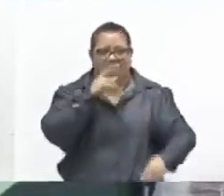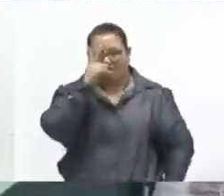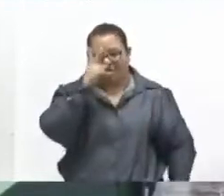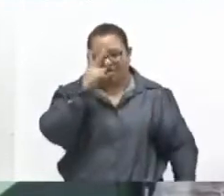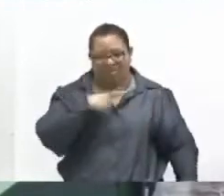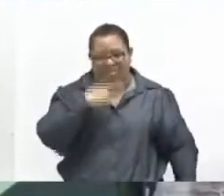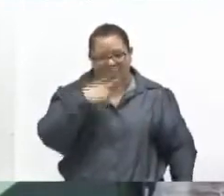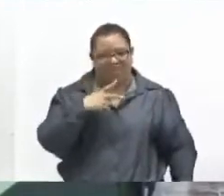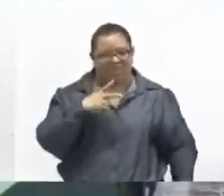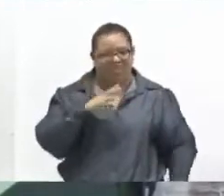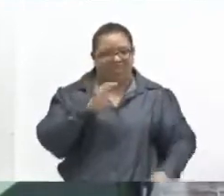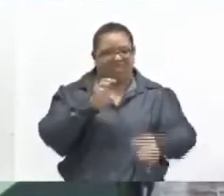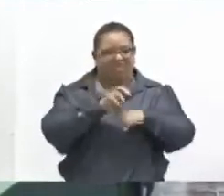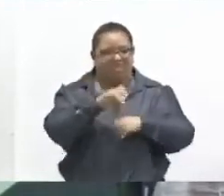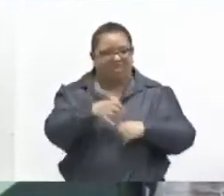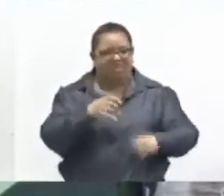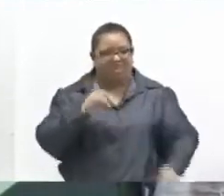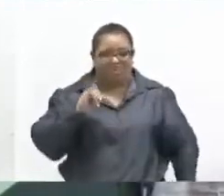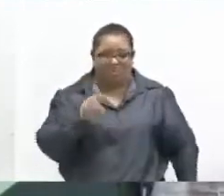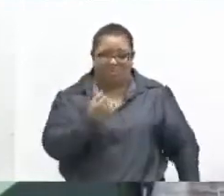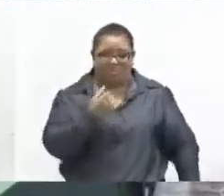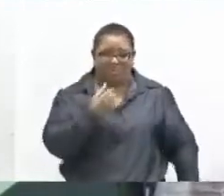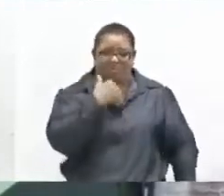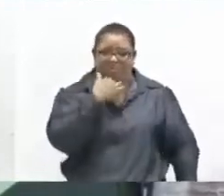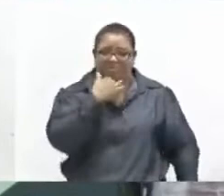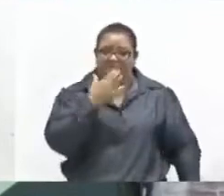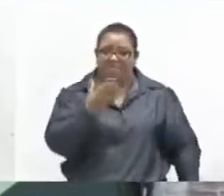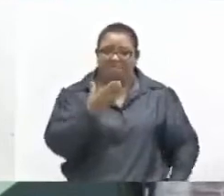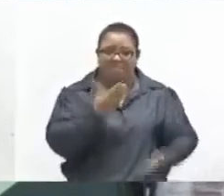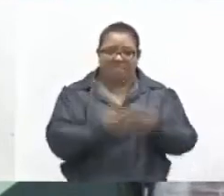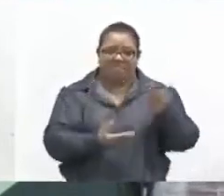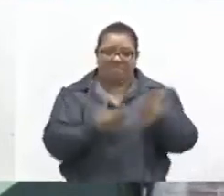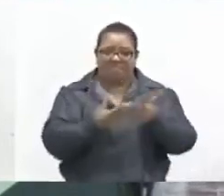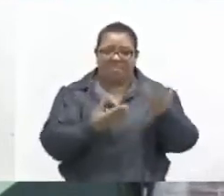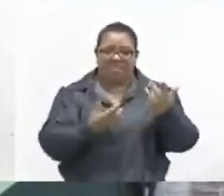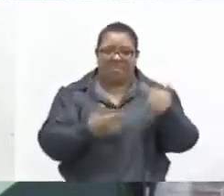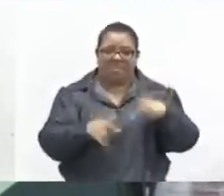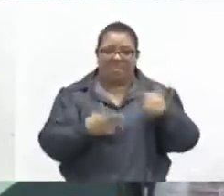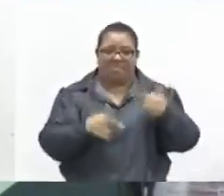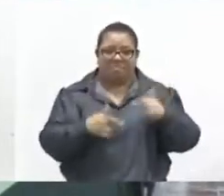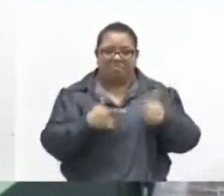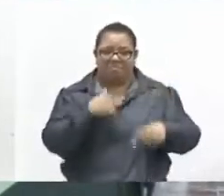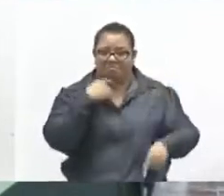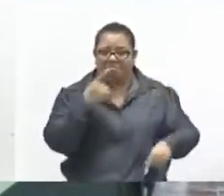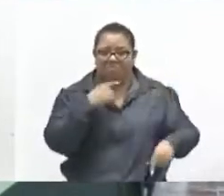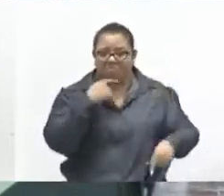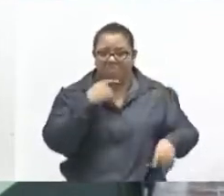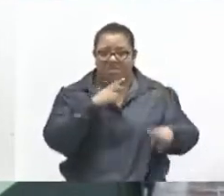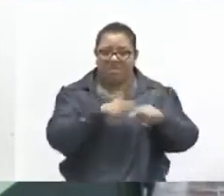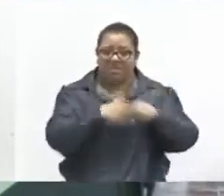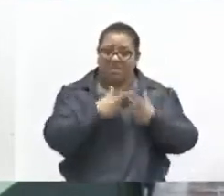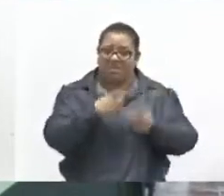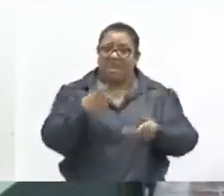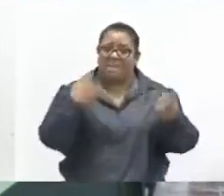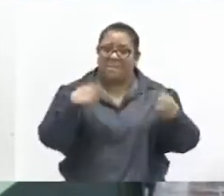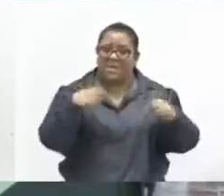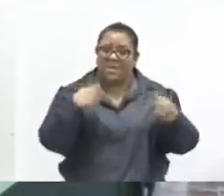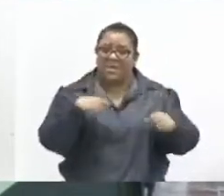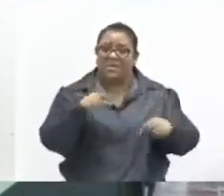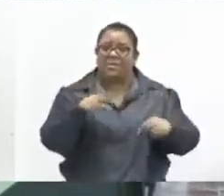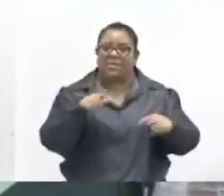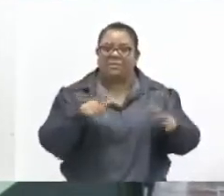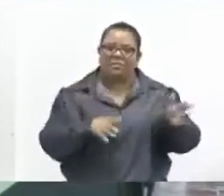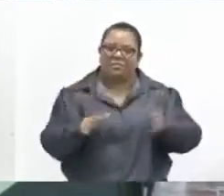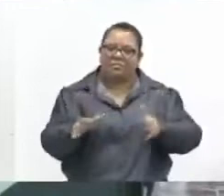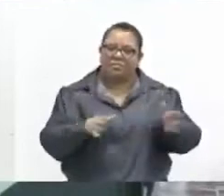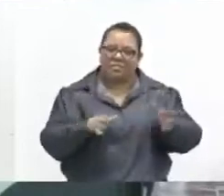oportunidade de se formar, ele está tirando a sua oportunidade de realmente estar no mercado de trabalho ou não estar no mercado de trabalho, porque o cidadão ele tem que ter acesso à educação, querendo